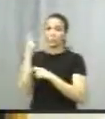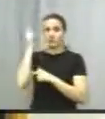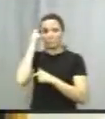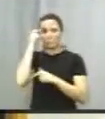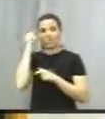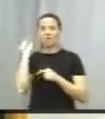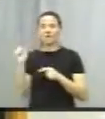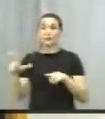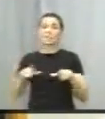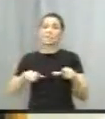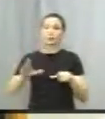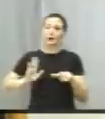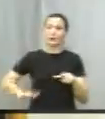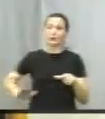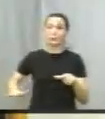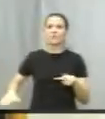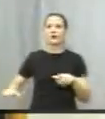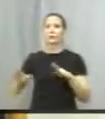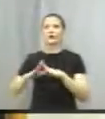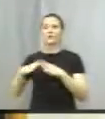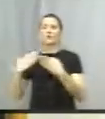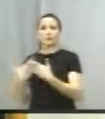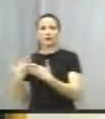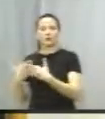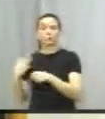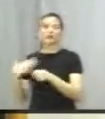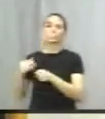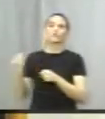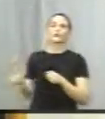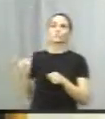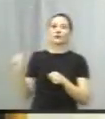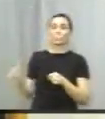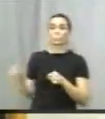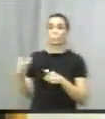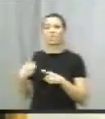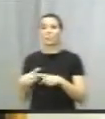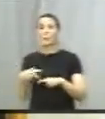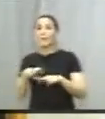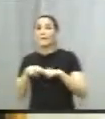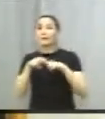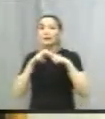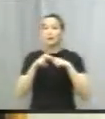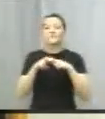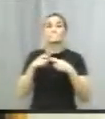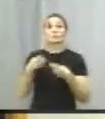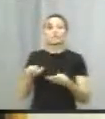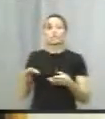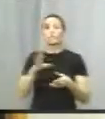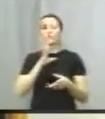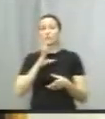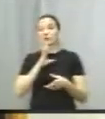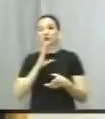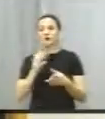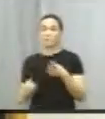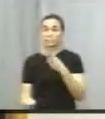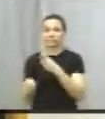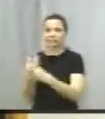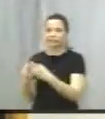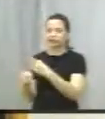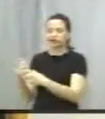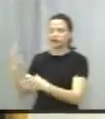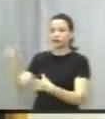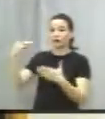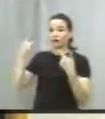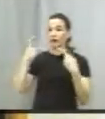possa trabalhar com as crianças nas escolas da nossa cidade para que elas possam conhecer o que é essa vegetação natural,